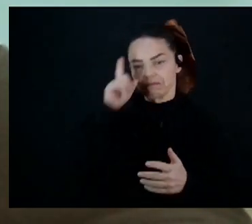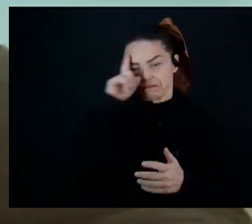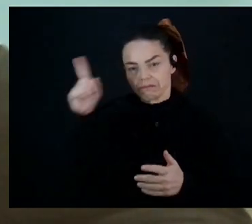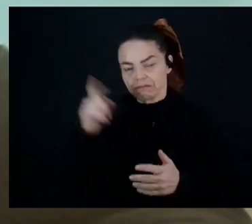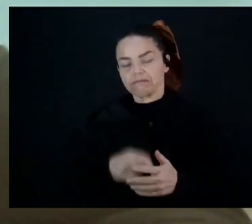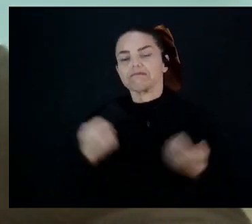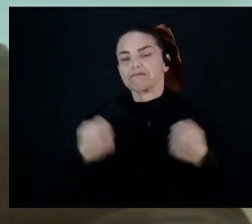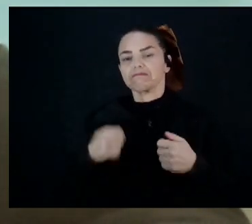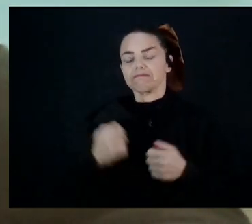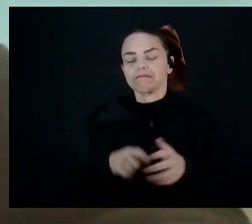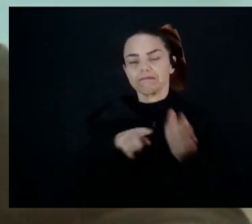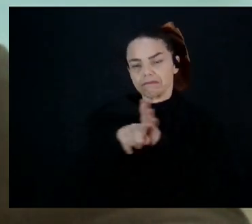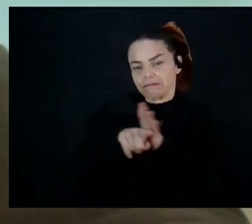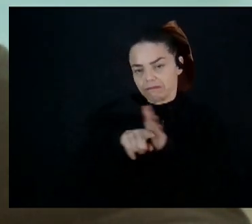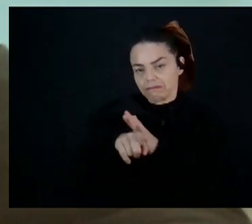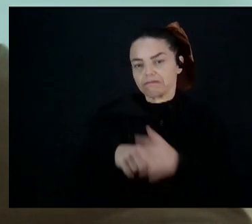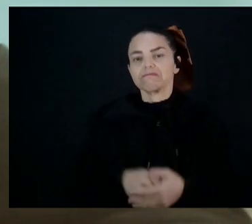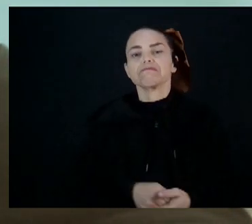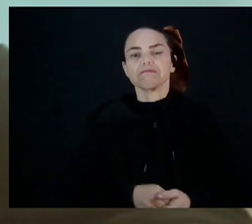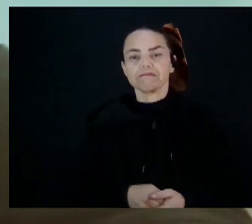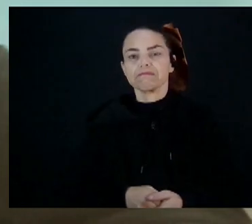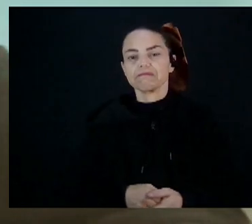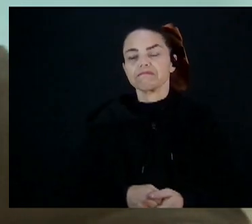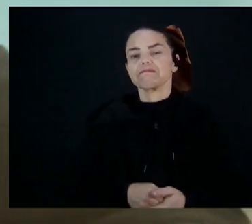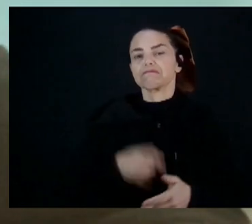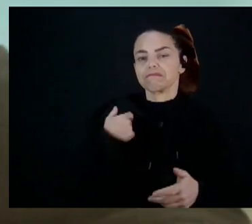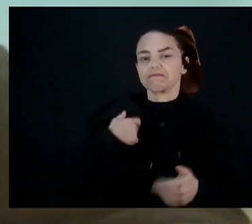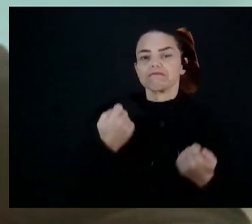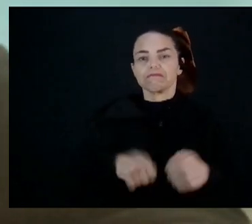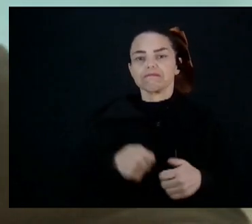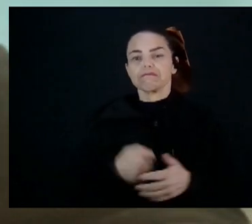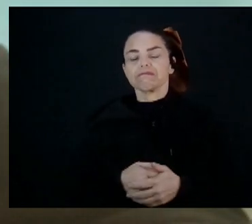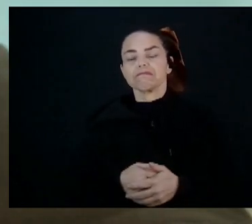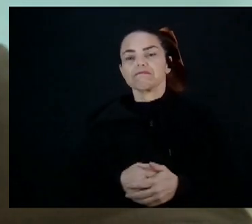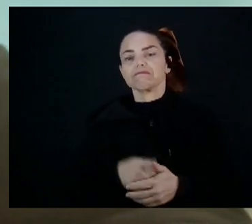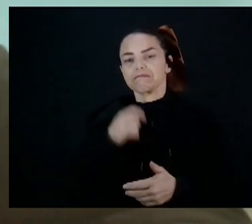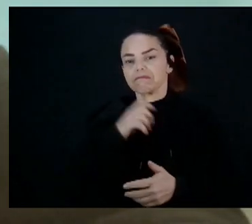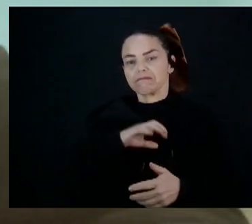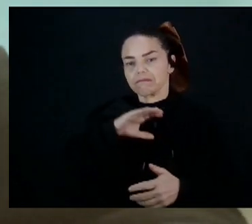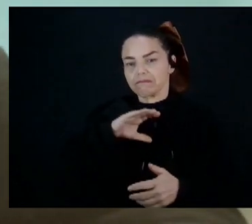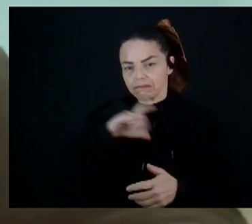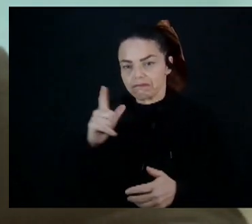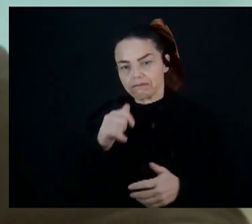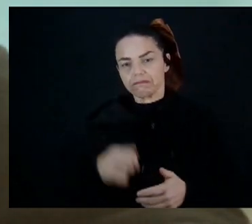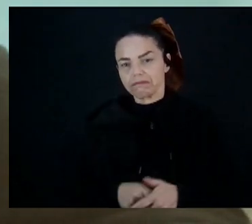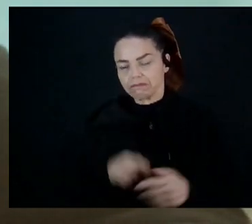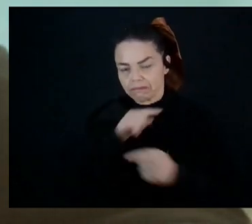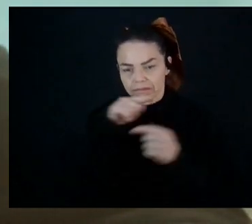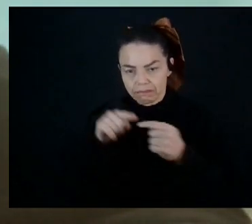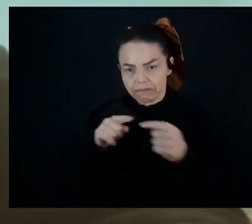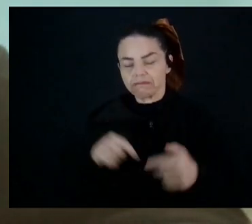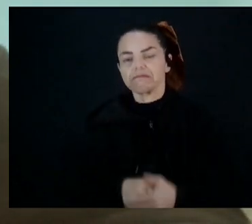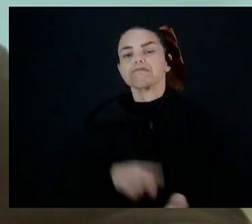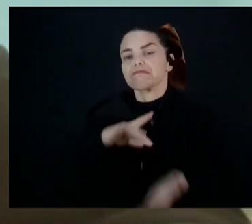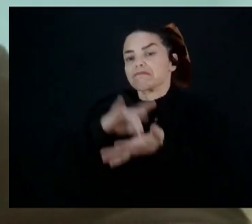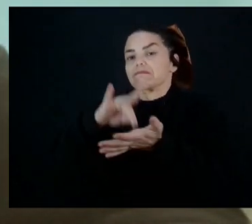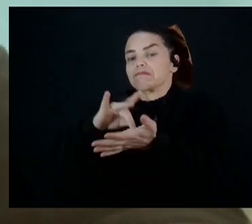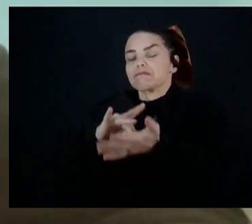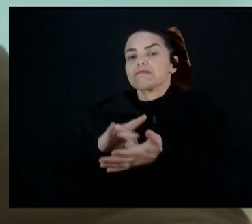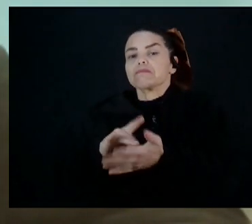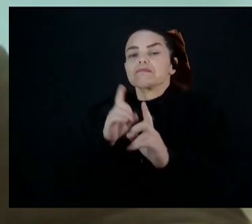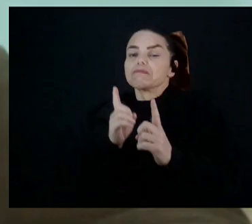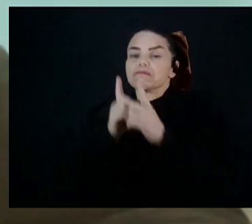uma investigação, né? E essa investigação, ela pode ser feita de uma maneira clara, objetiva, e realmente diagnosticando